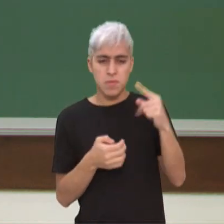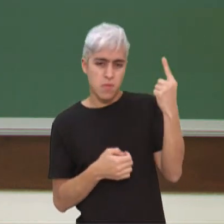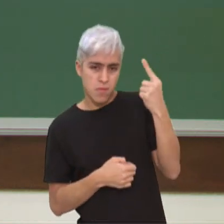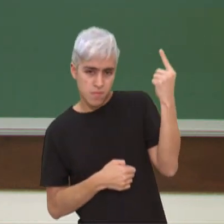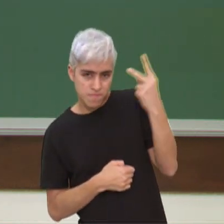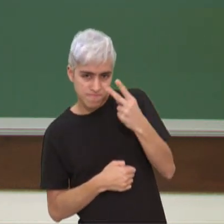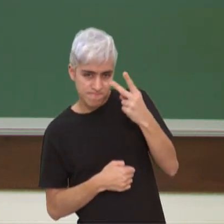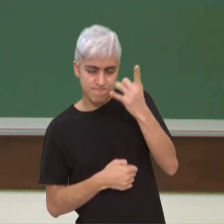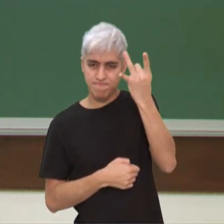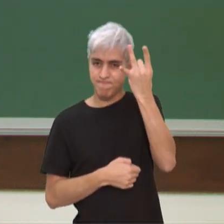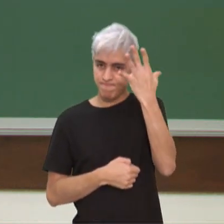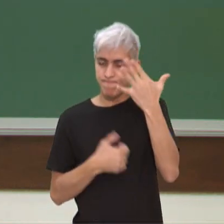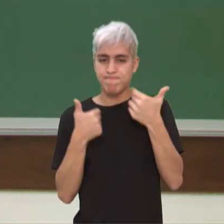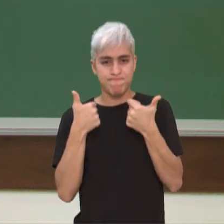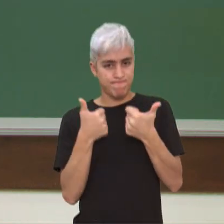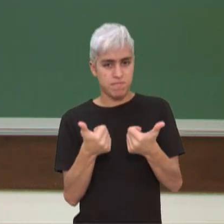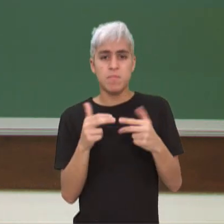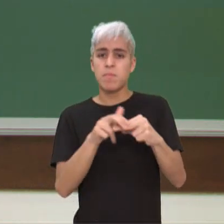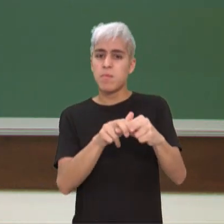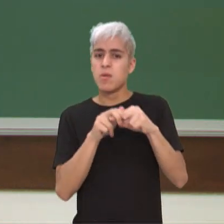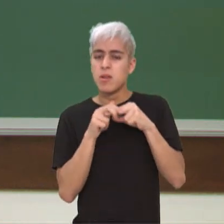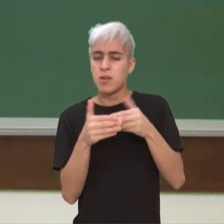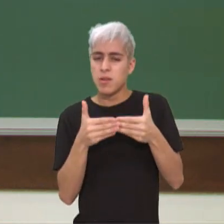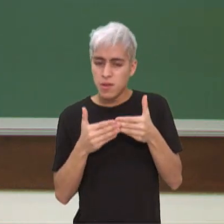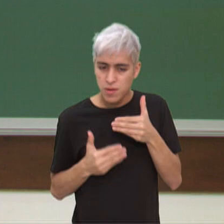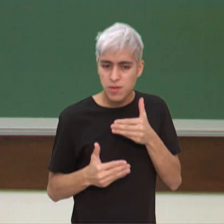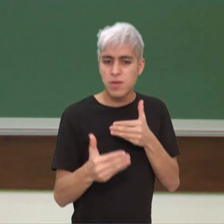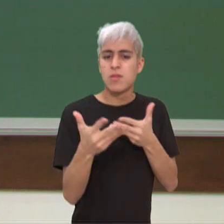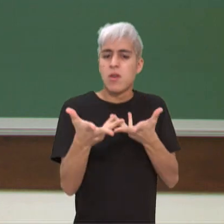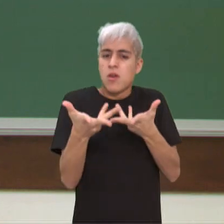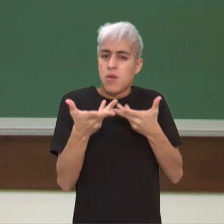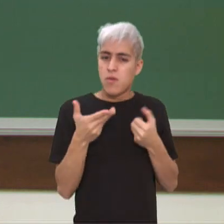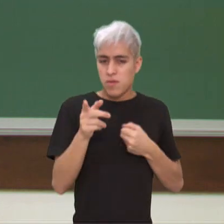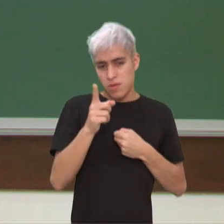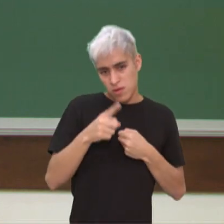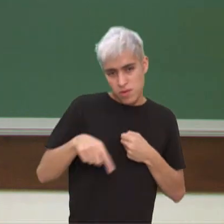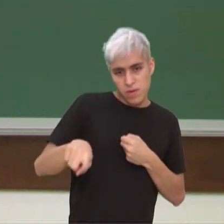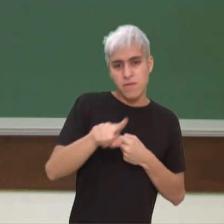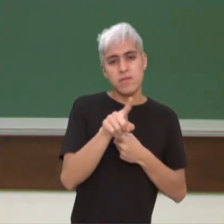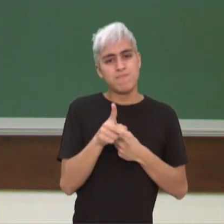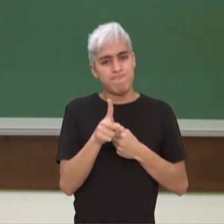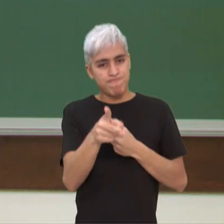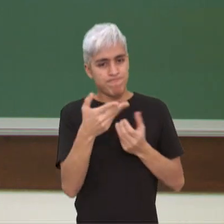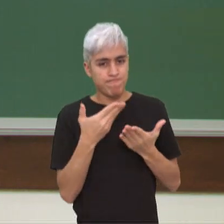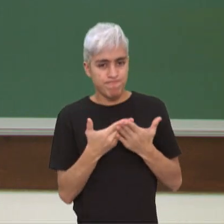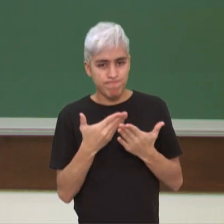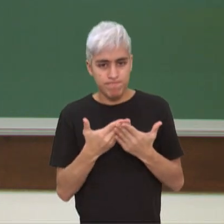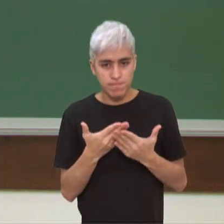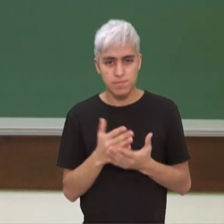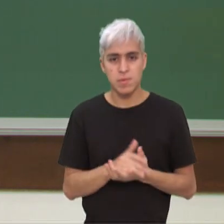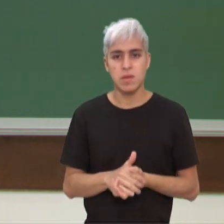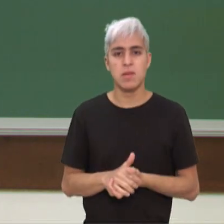quanto a 2, ok? Por isso eu vou em frente e eu convido você para nós seguirmos.